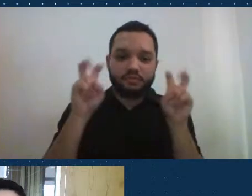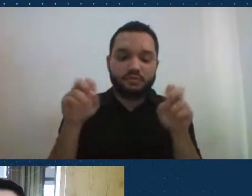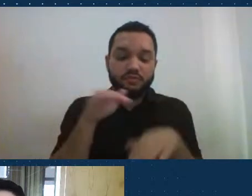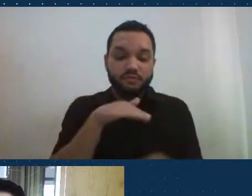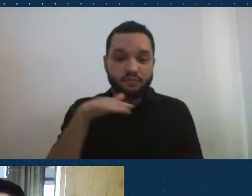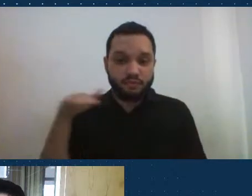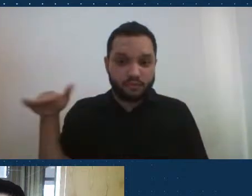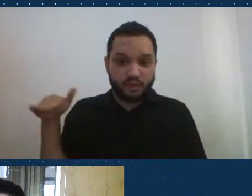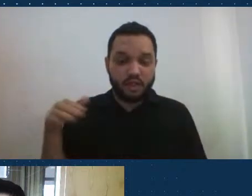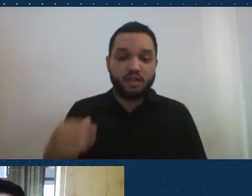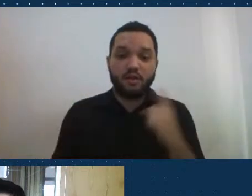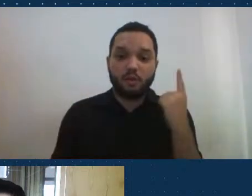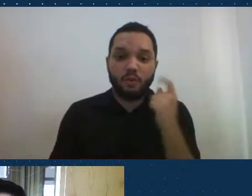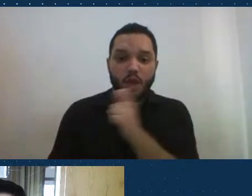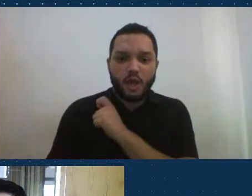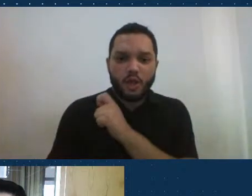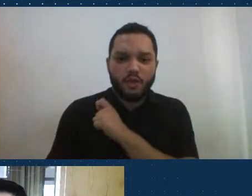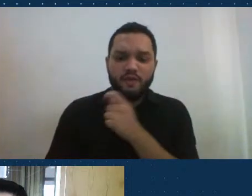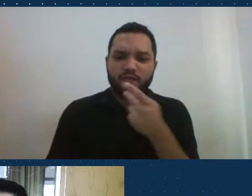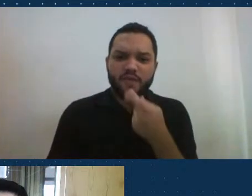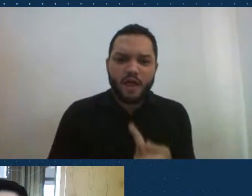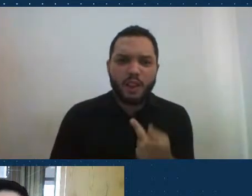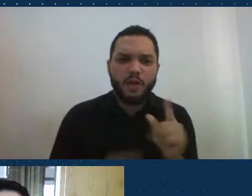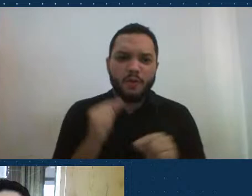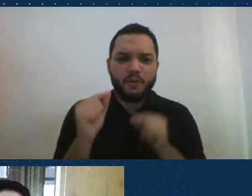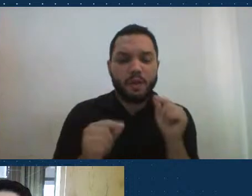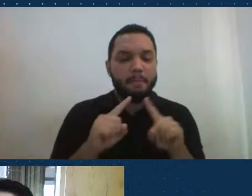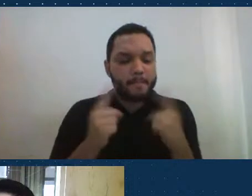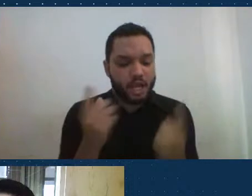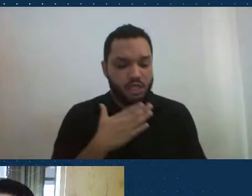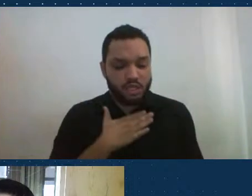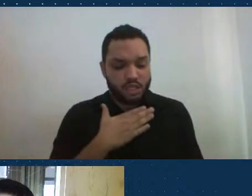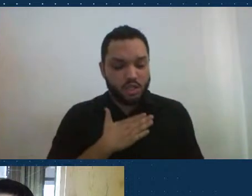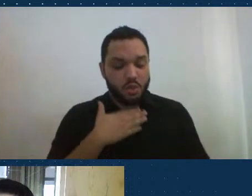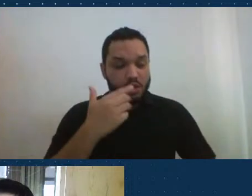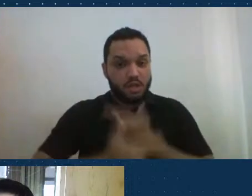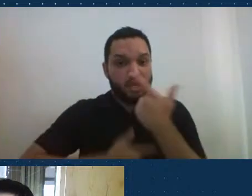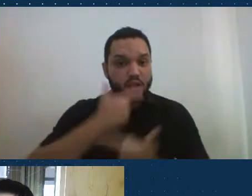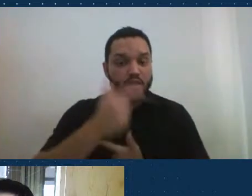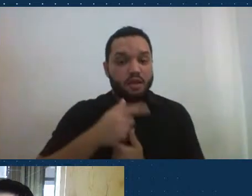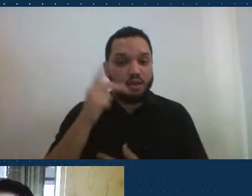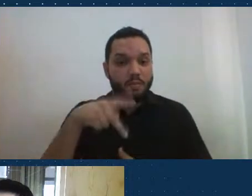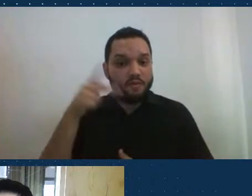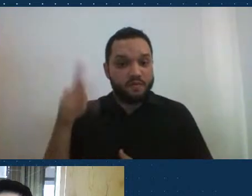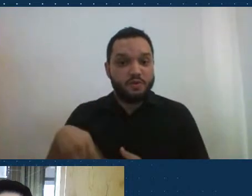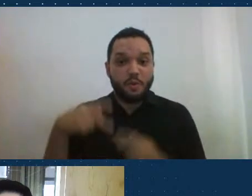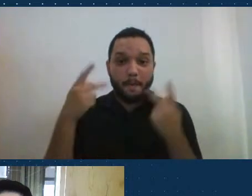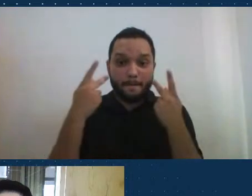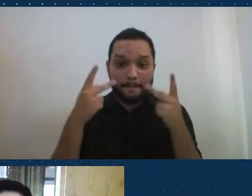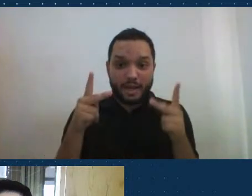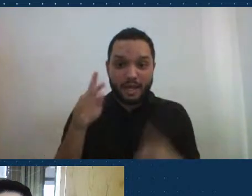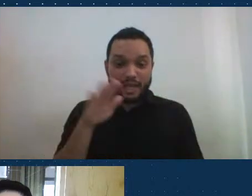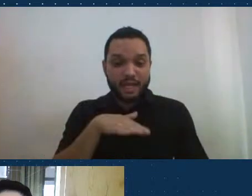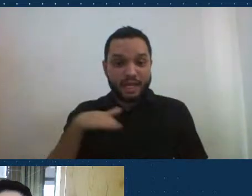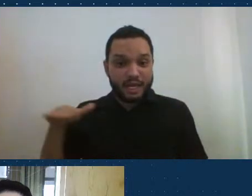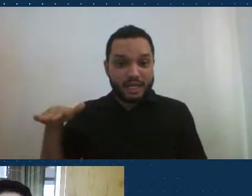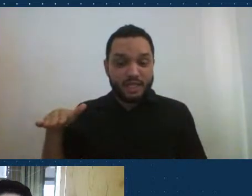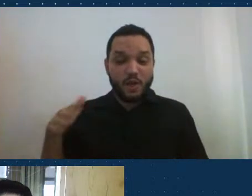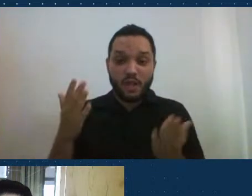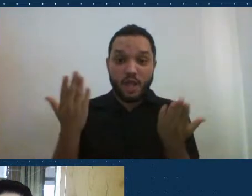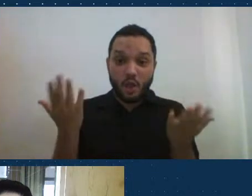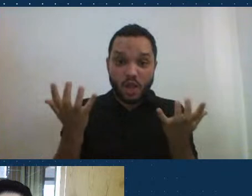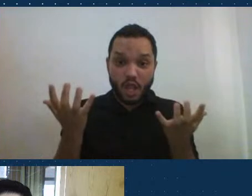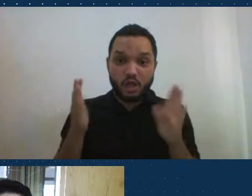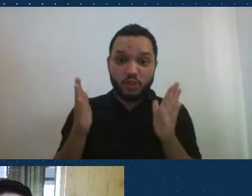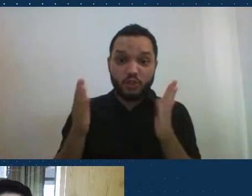um estudante que disse o seguinte: olha, mas eu trabalho com professores de criança. Eu quero estudar